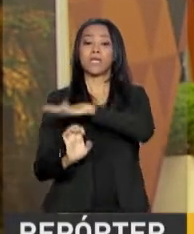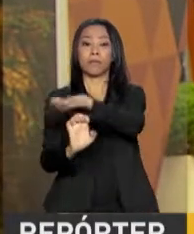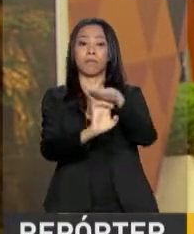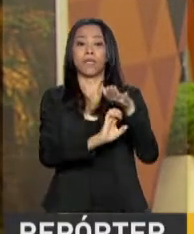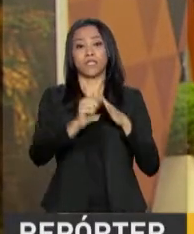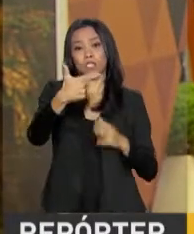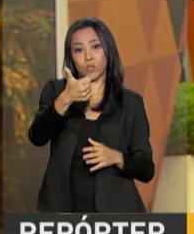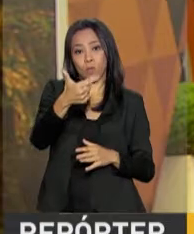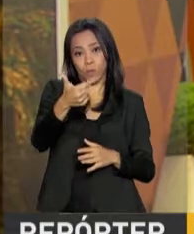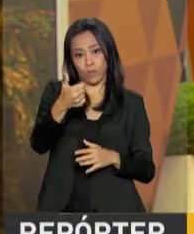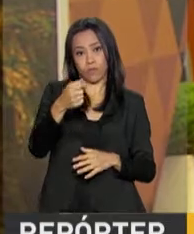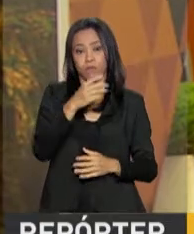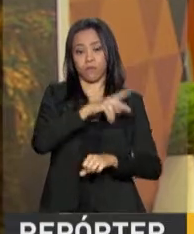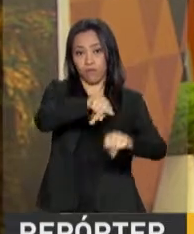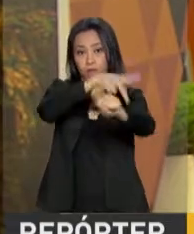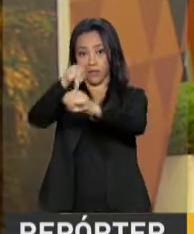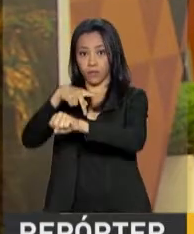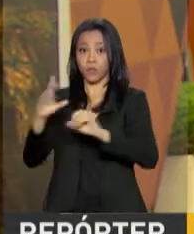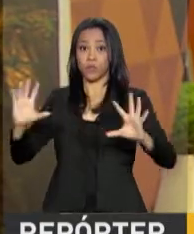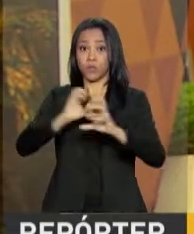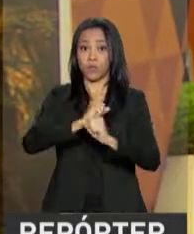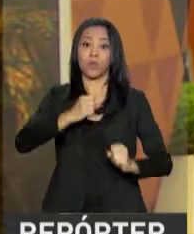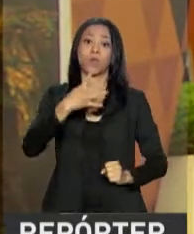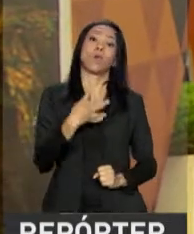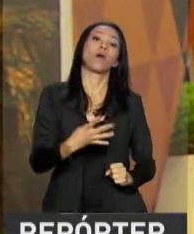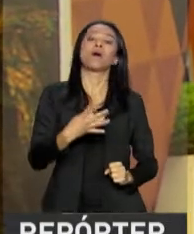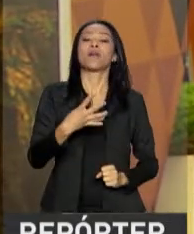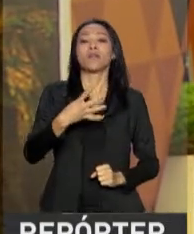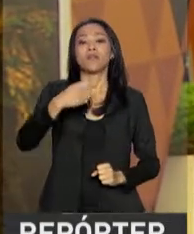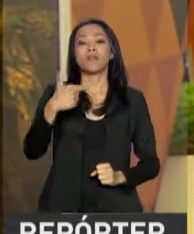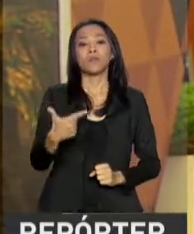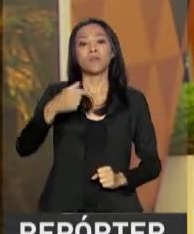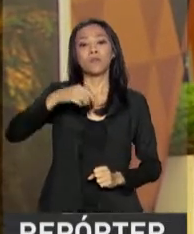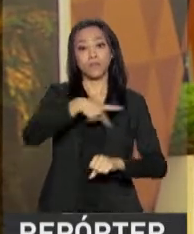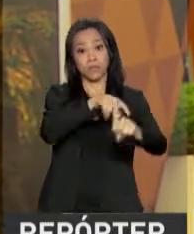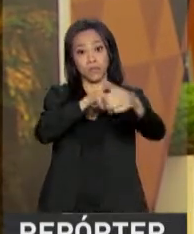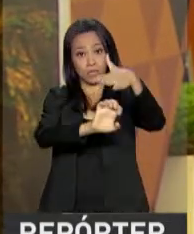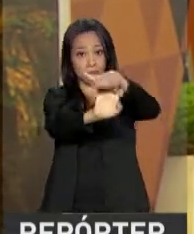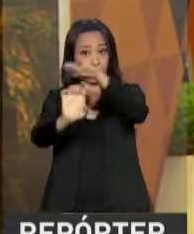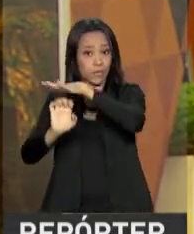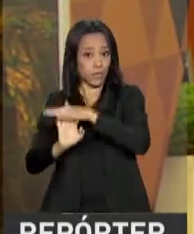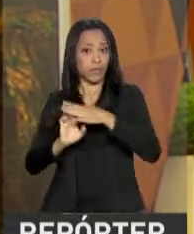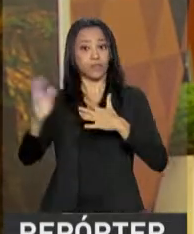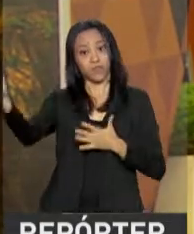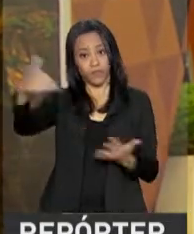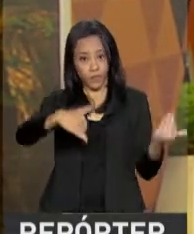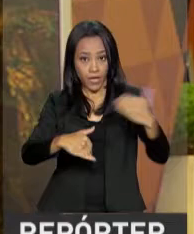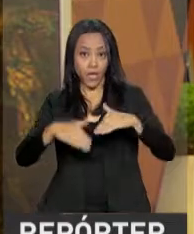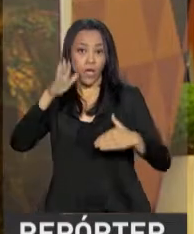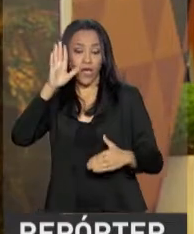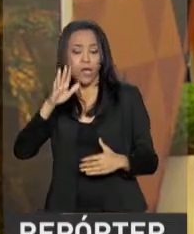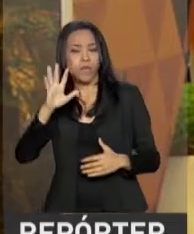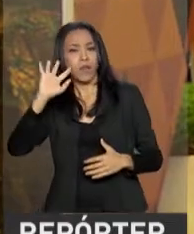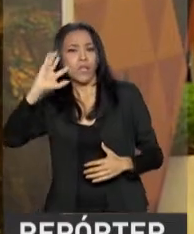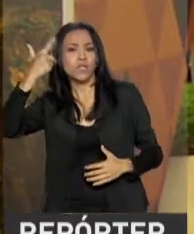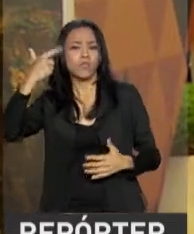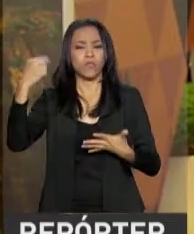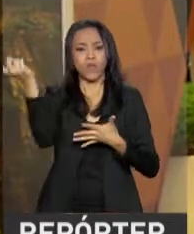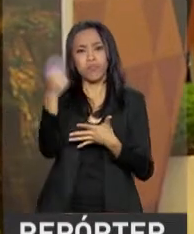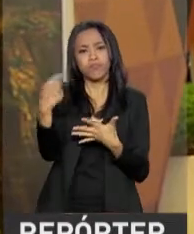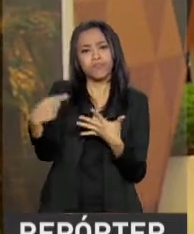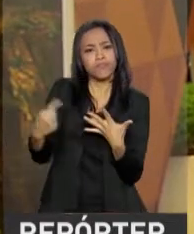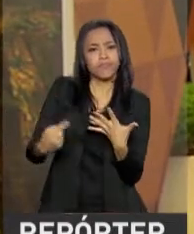são 42 empresas que que aqui estão é com soluções de ponta com com